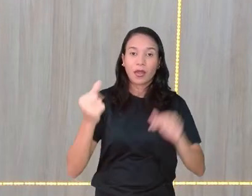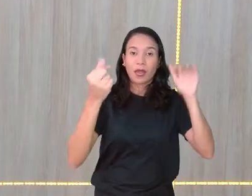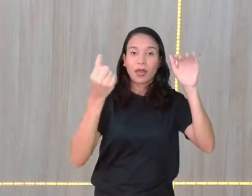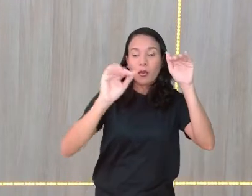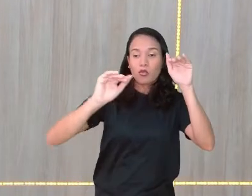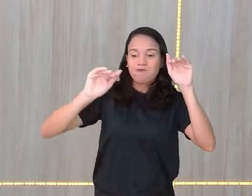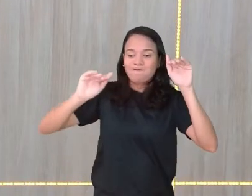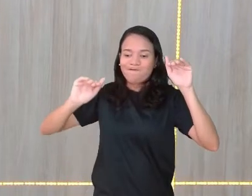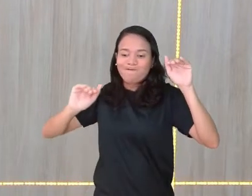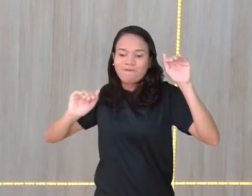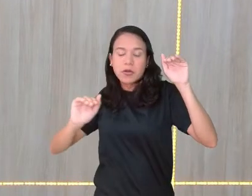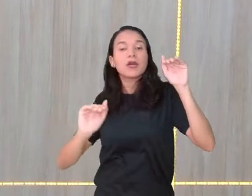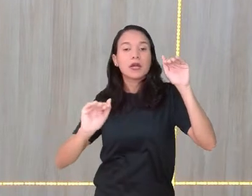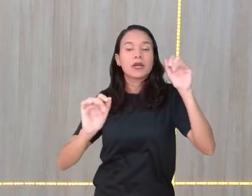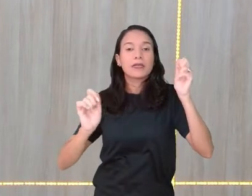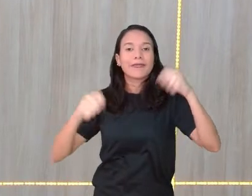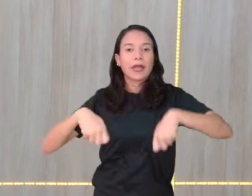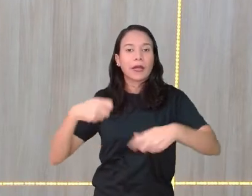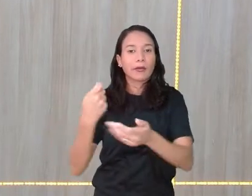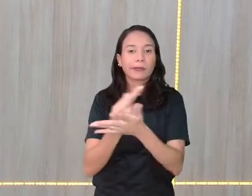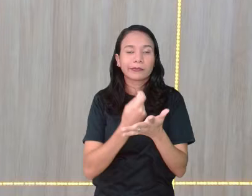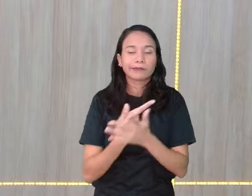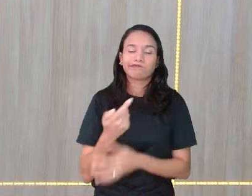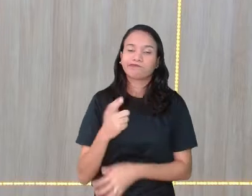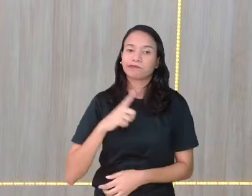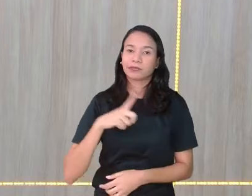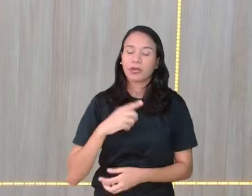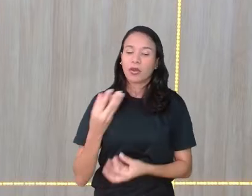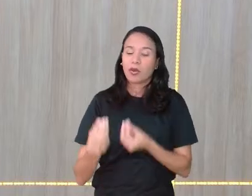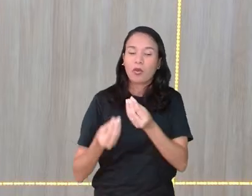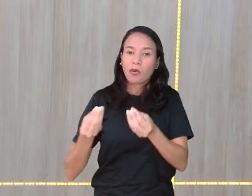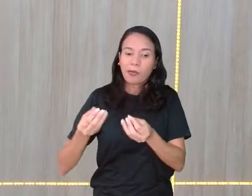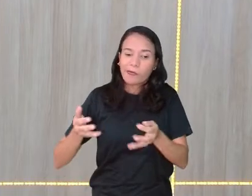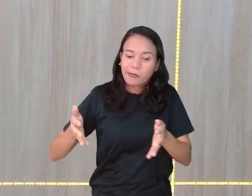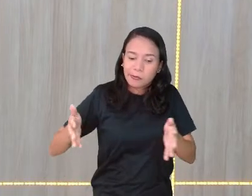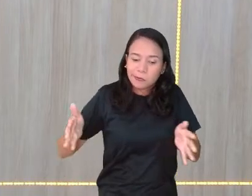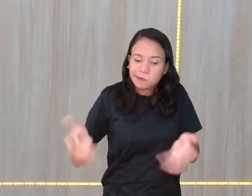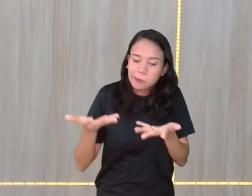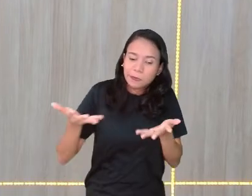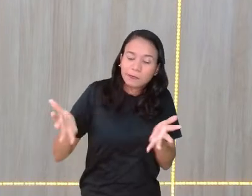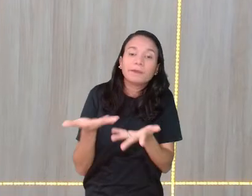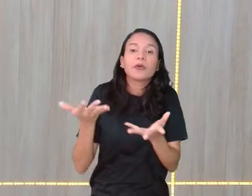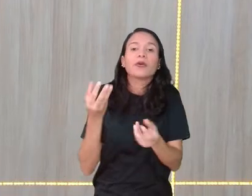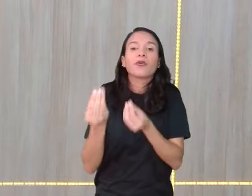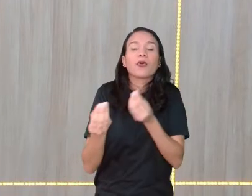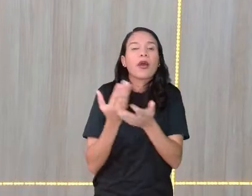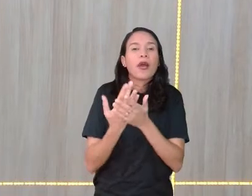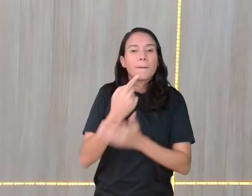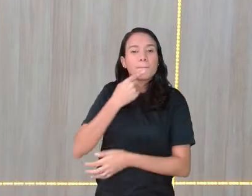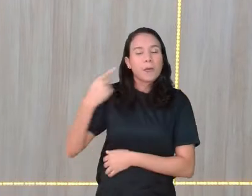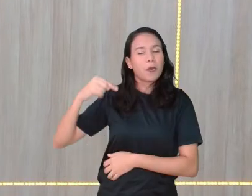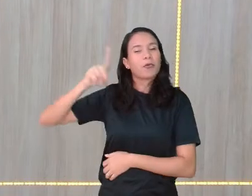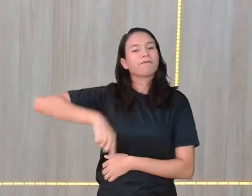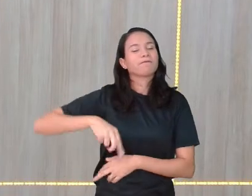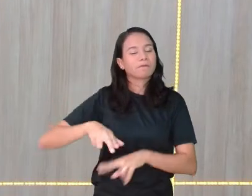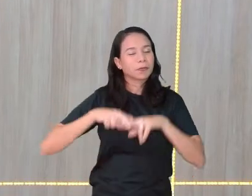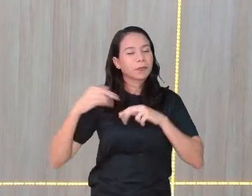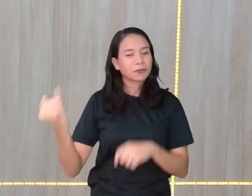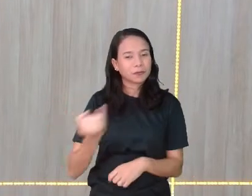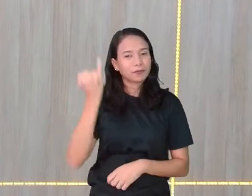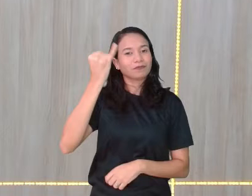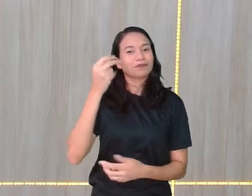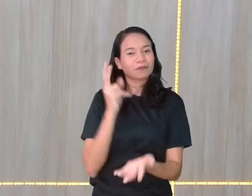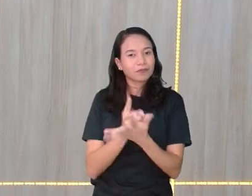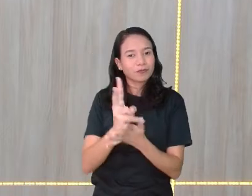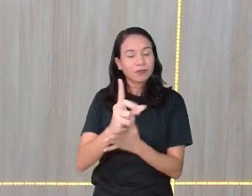poder aquisitivo, muitas elas impulsionadas, como a gente falou aqui em aulas anteriores. É por isso que é bom você ter aí o